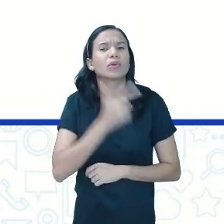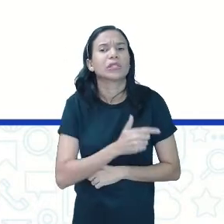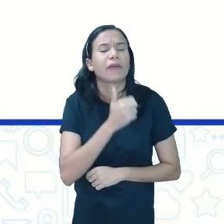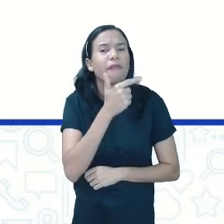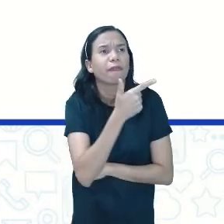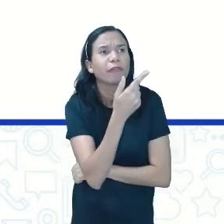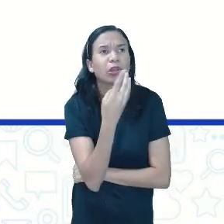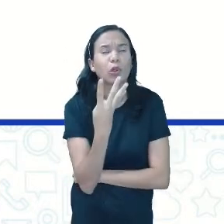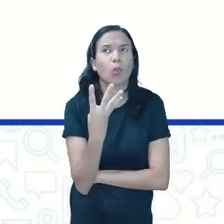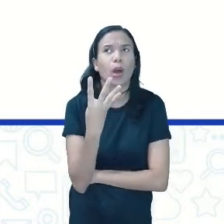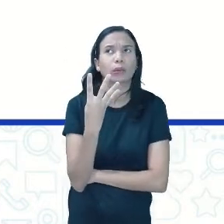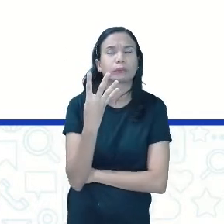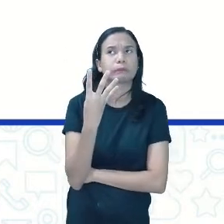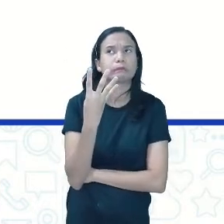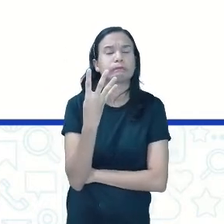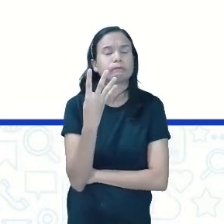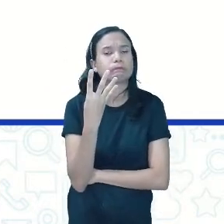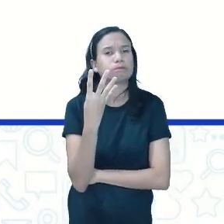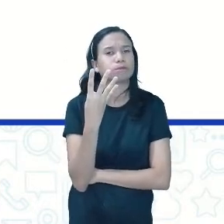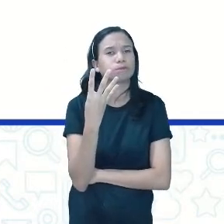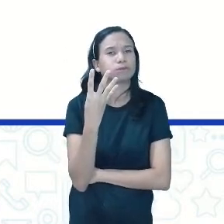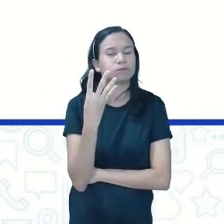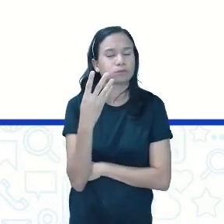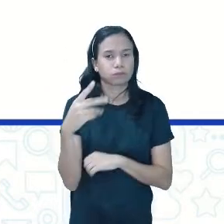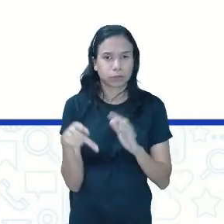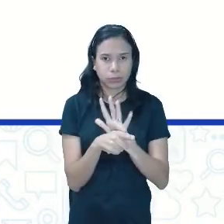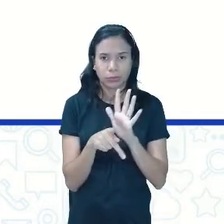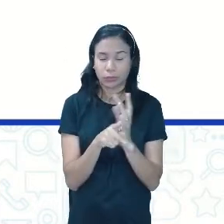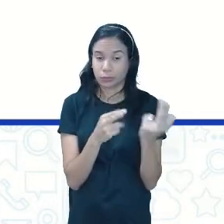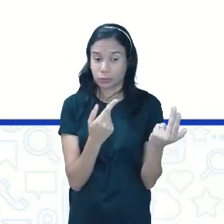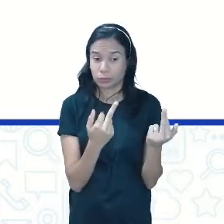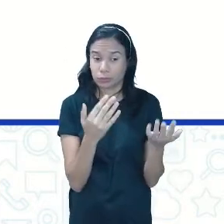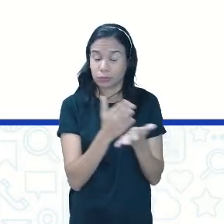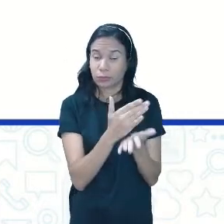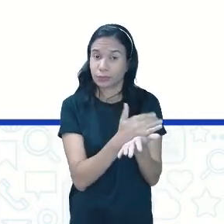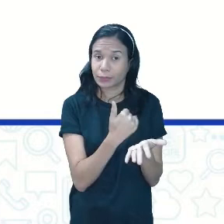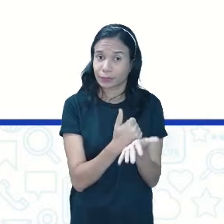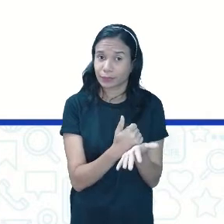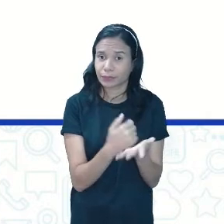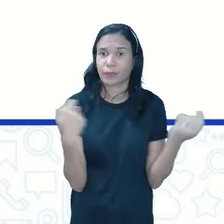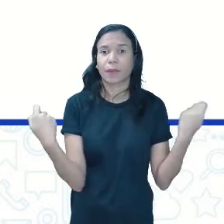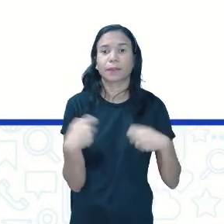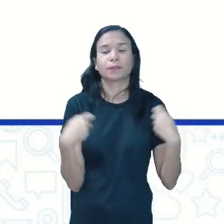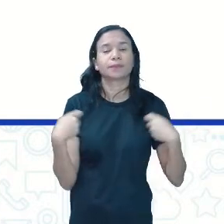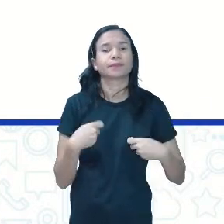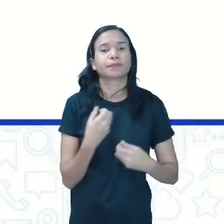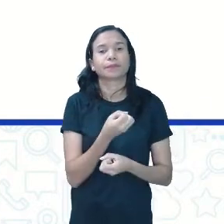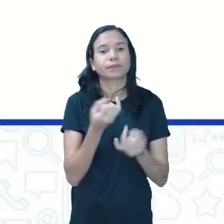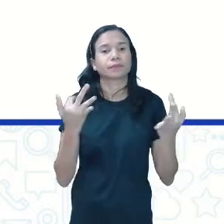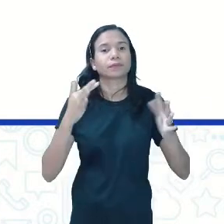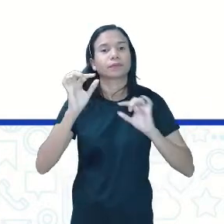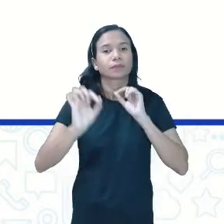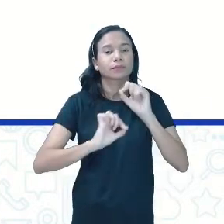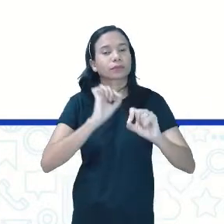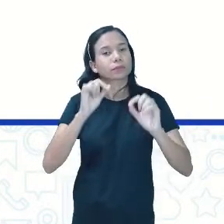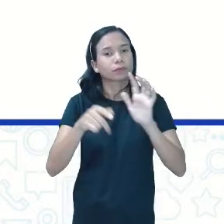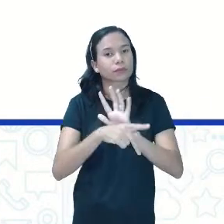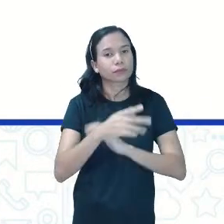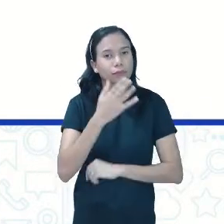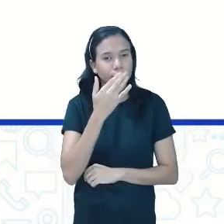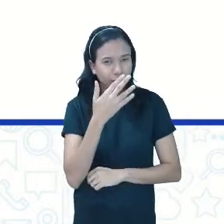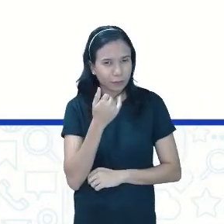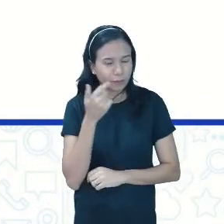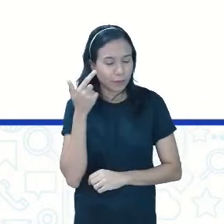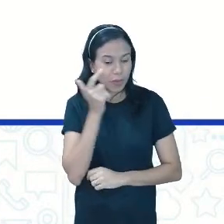fazer 24 porções desse mesmo bolo, quais serão a quantidade aqui de